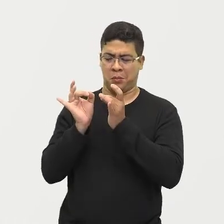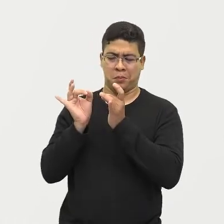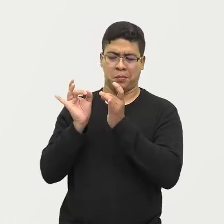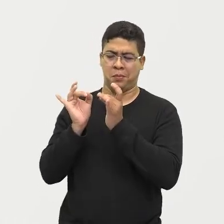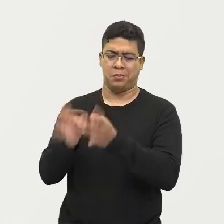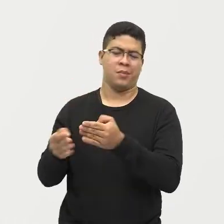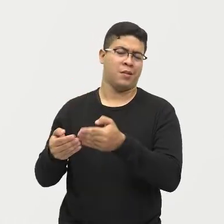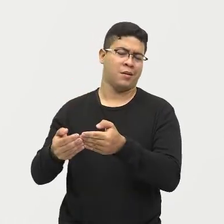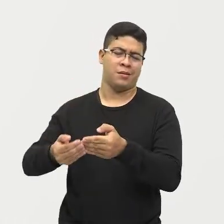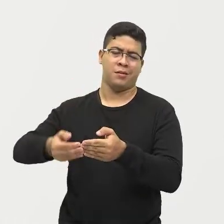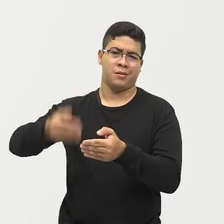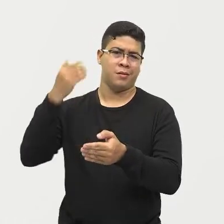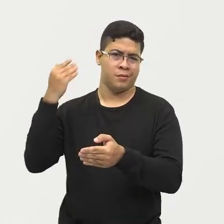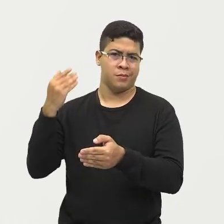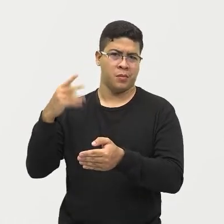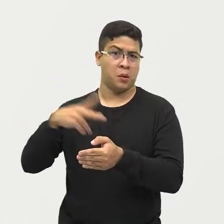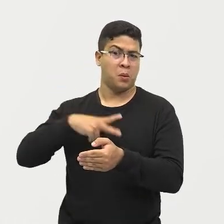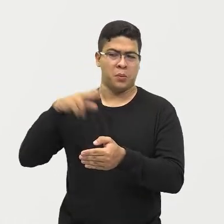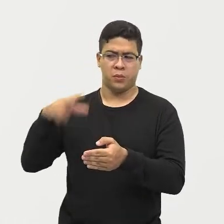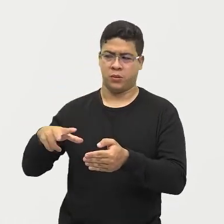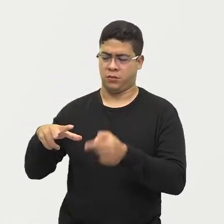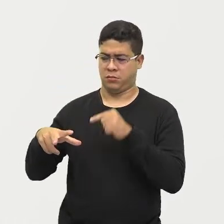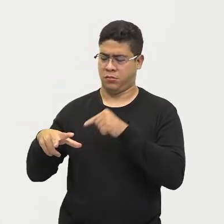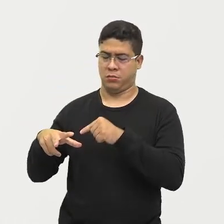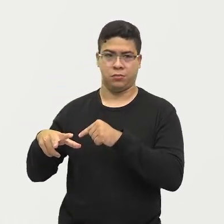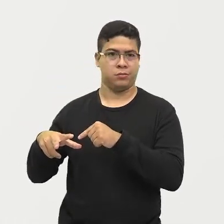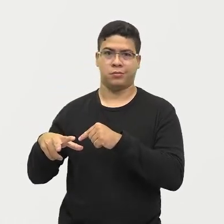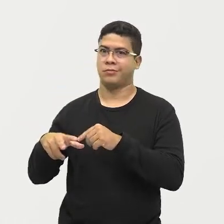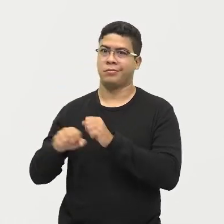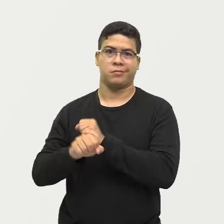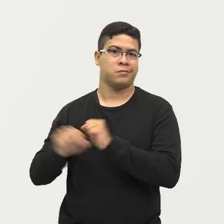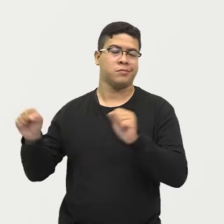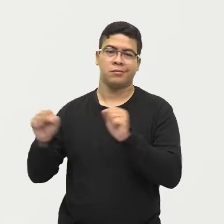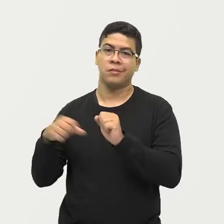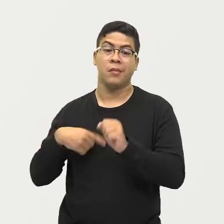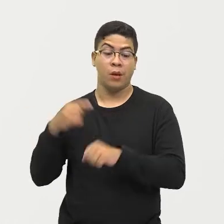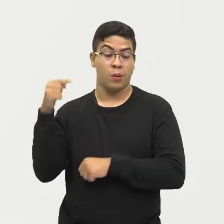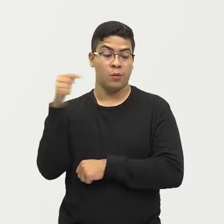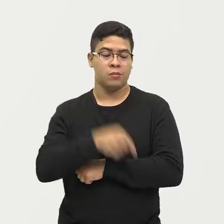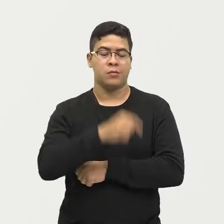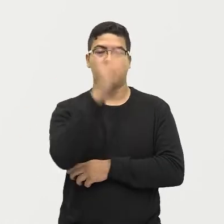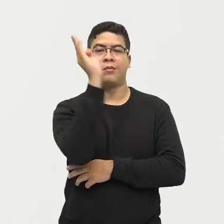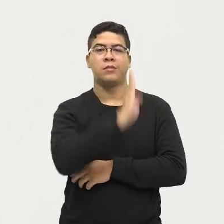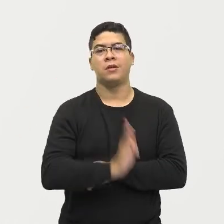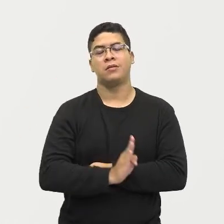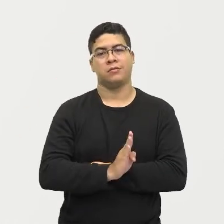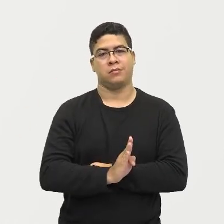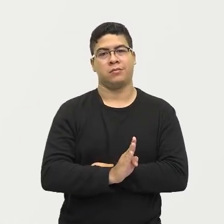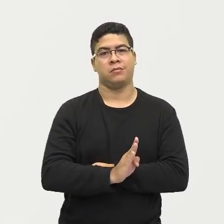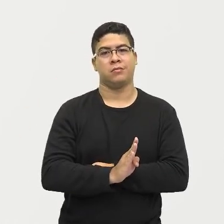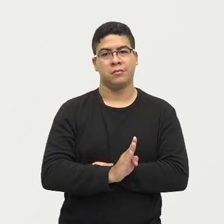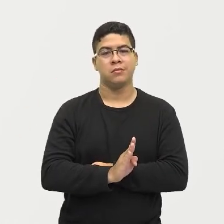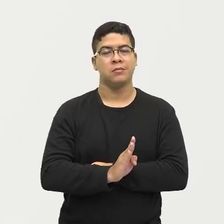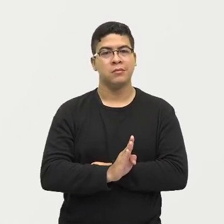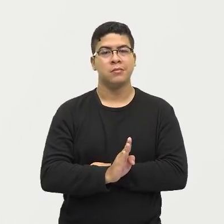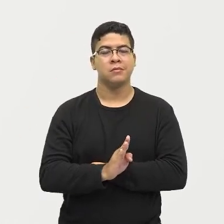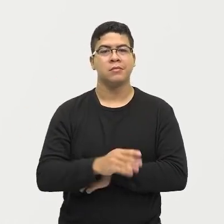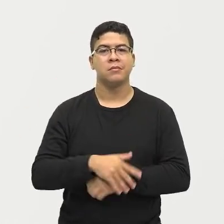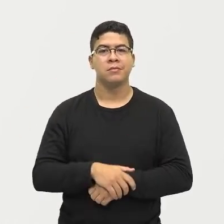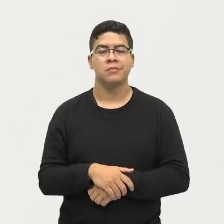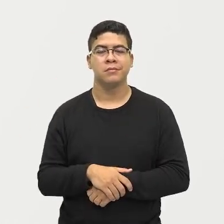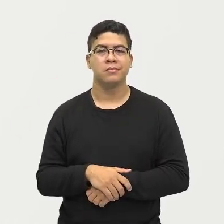perspectivas passadistas e liberdade formal. Romper com o passado. No caso do Mário de Andrade, esse